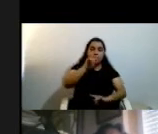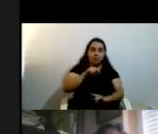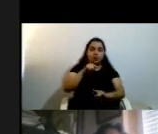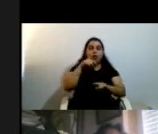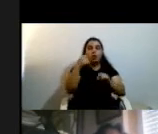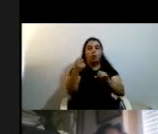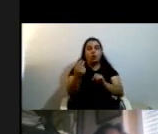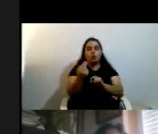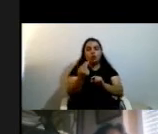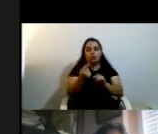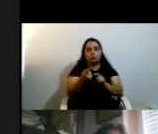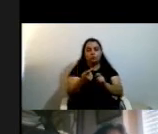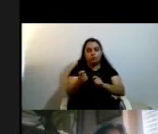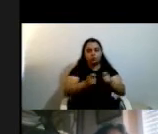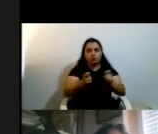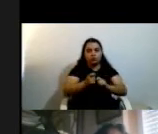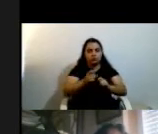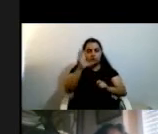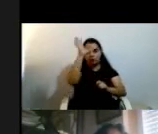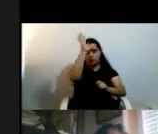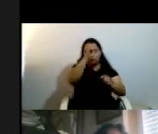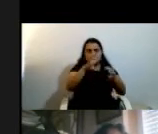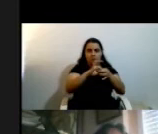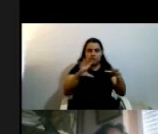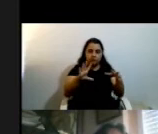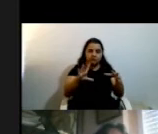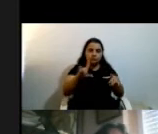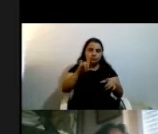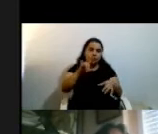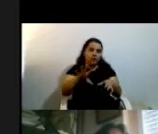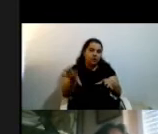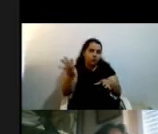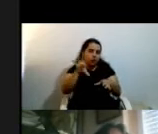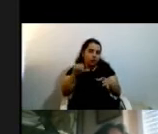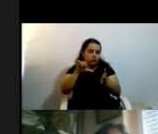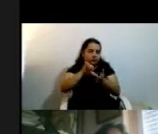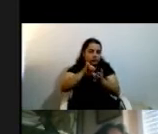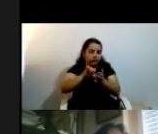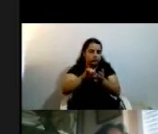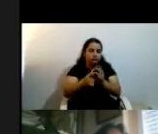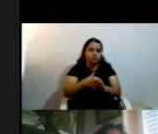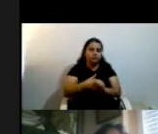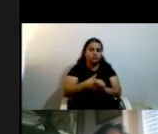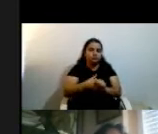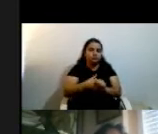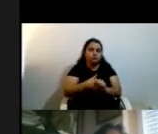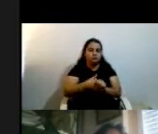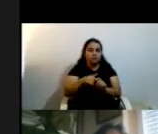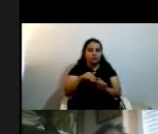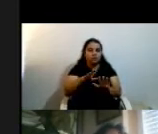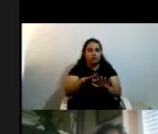deficiência a nível nacional e local. Estas duas, este, com isto